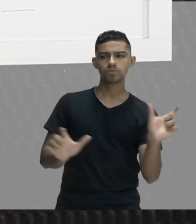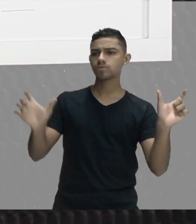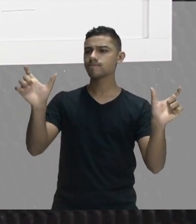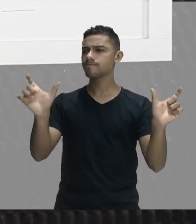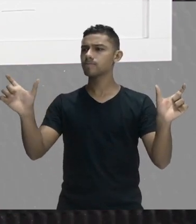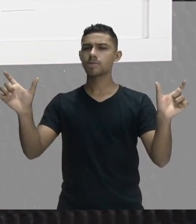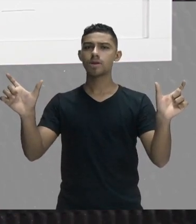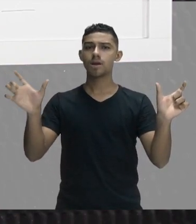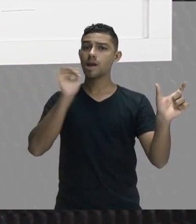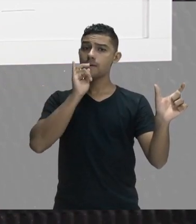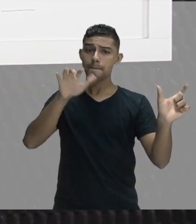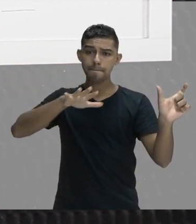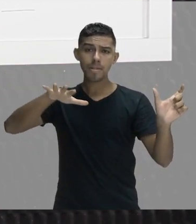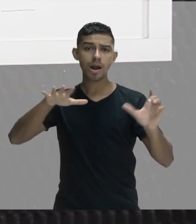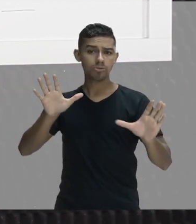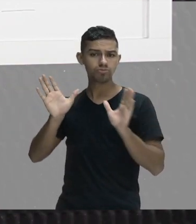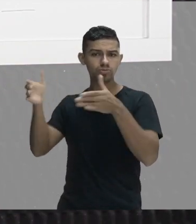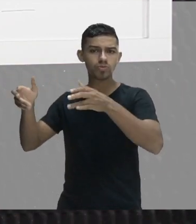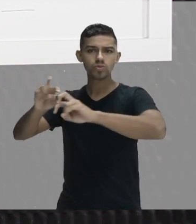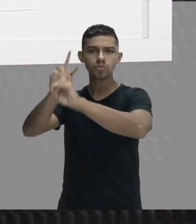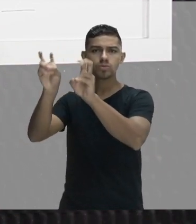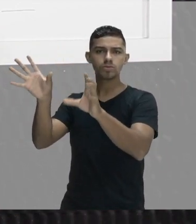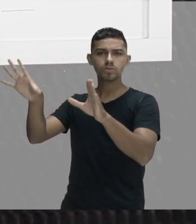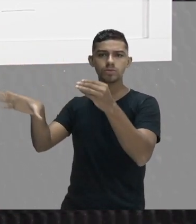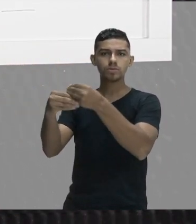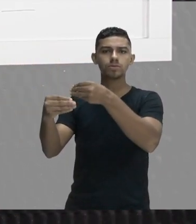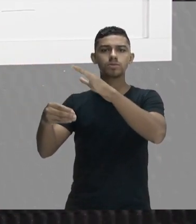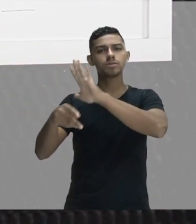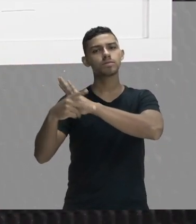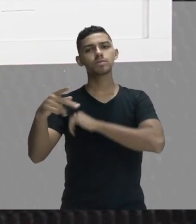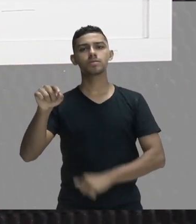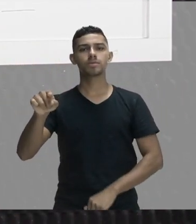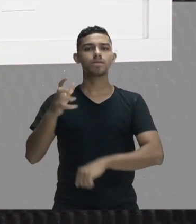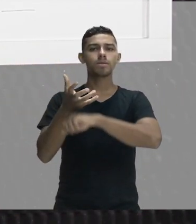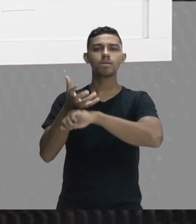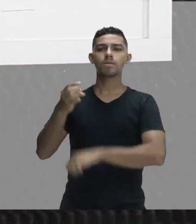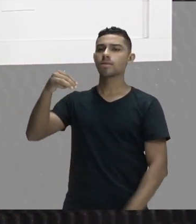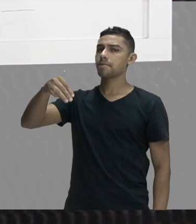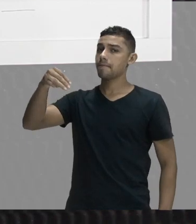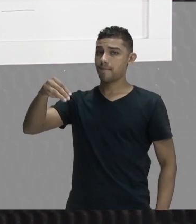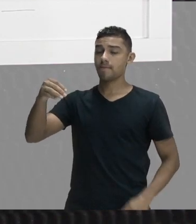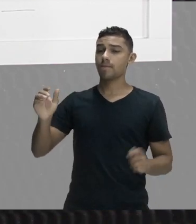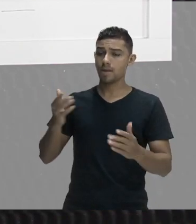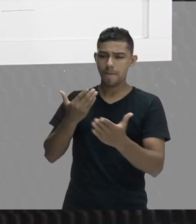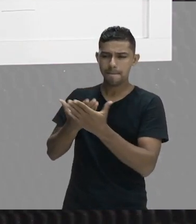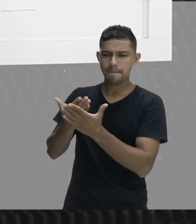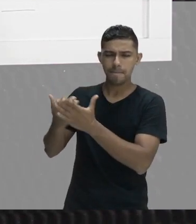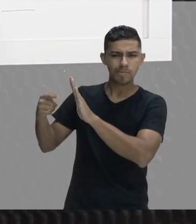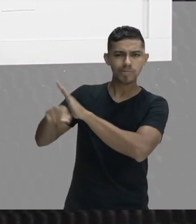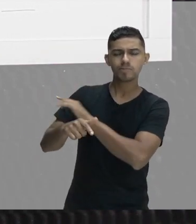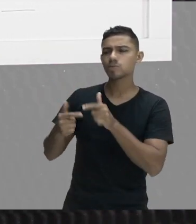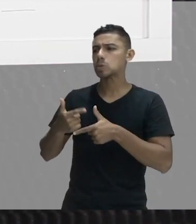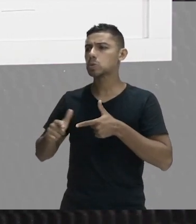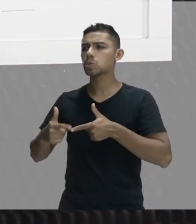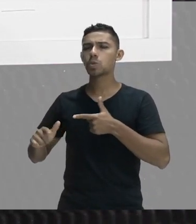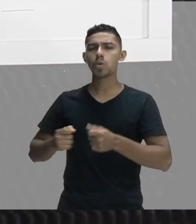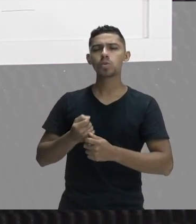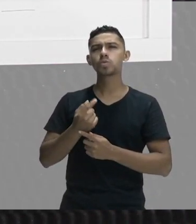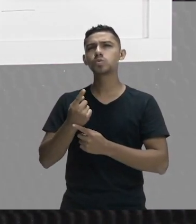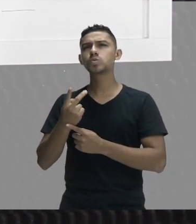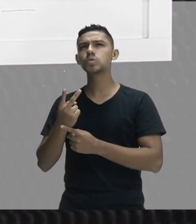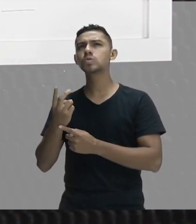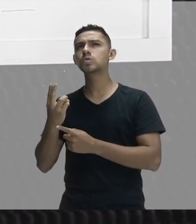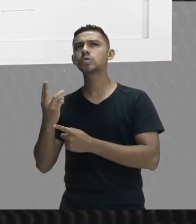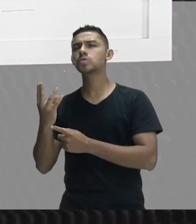análise combinatória? É um ramo da matemática, né? Uma parte da matemática que estuda problemas de contagem, que analisa